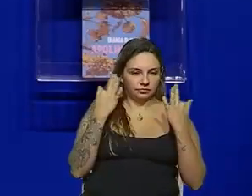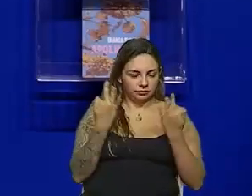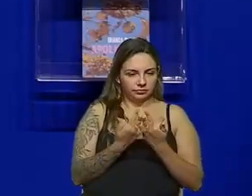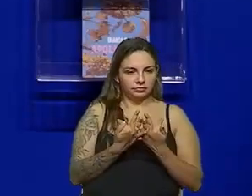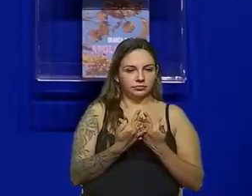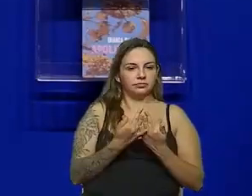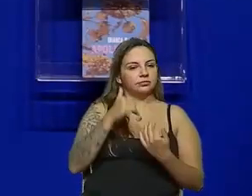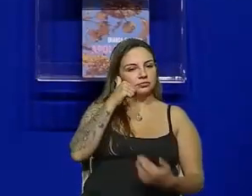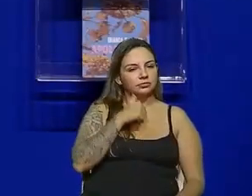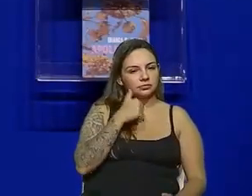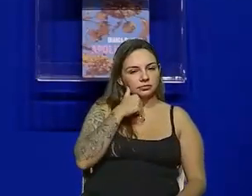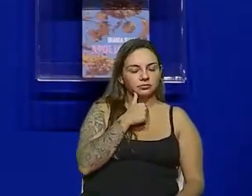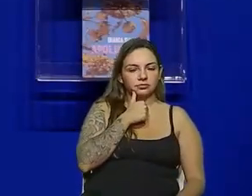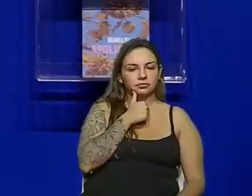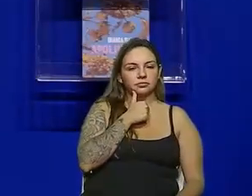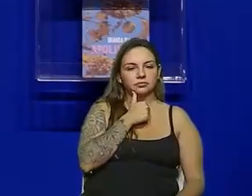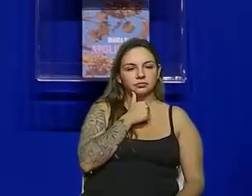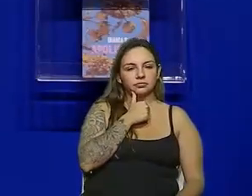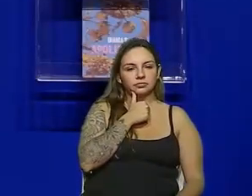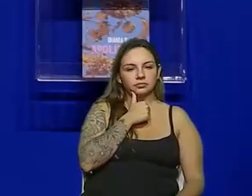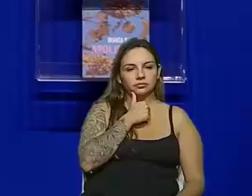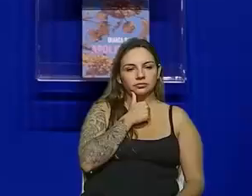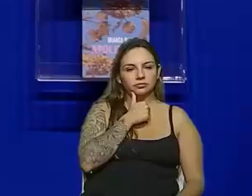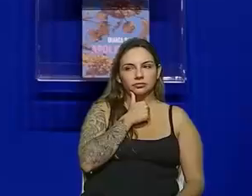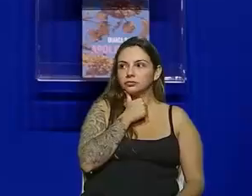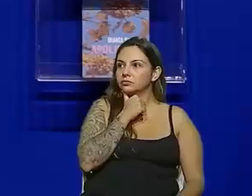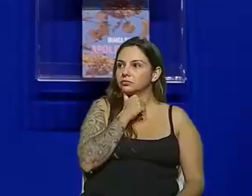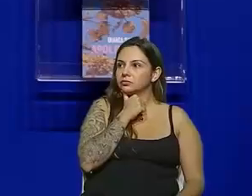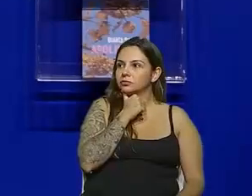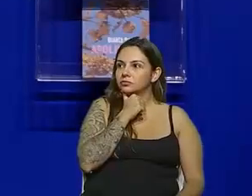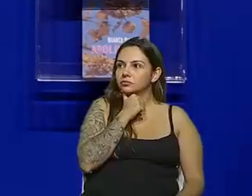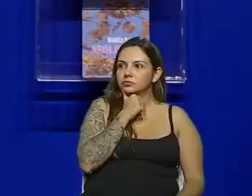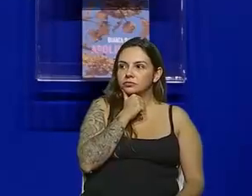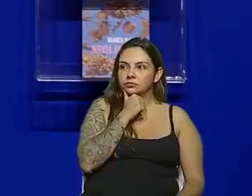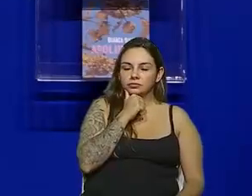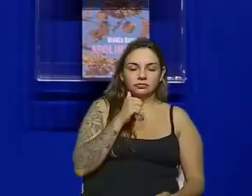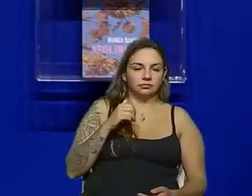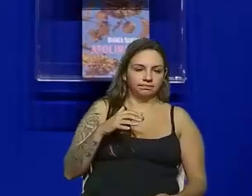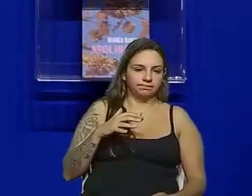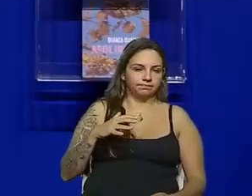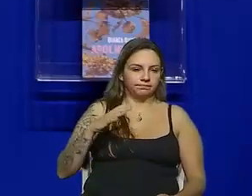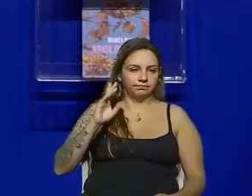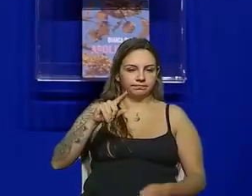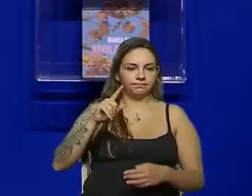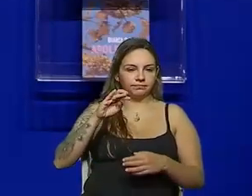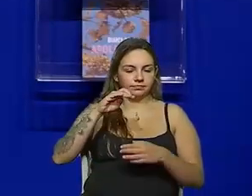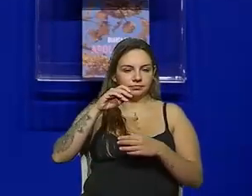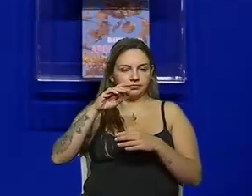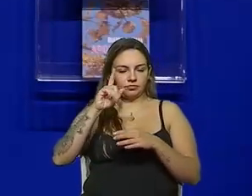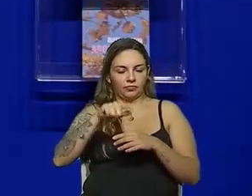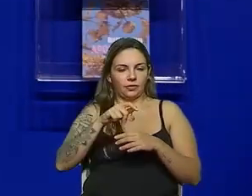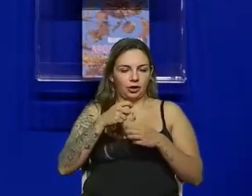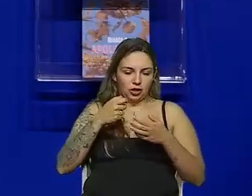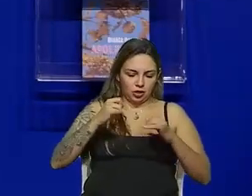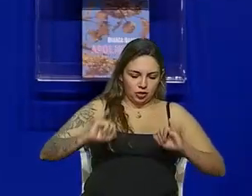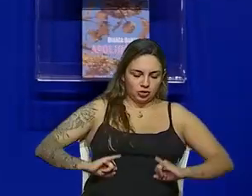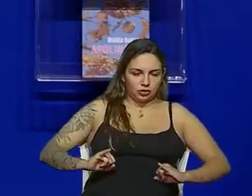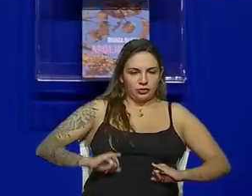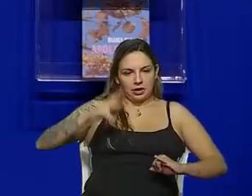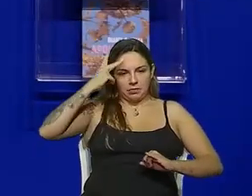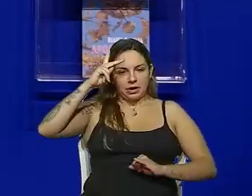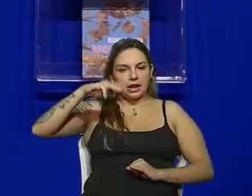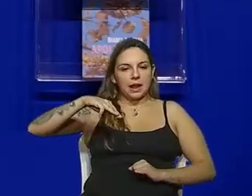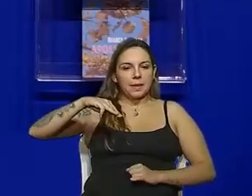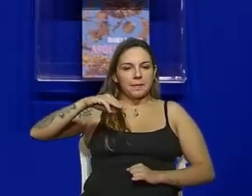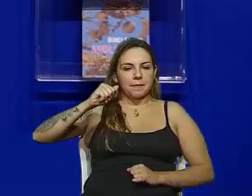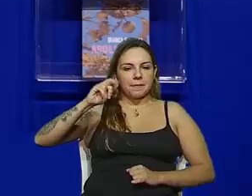famílias, sobre as mulheres, quer dizer, que era a ditadura da mátria, sofrida pela mátria, que